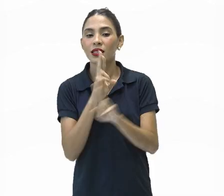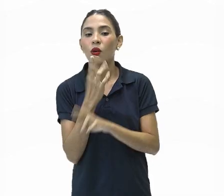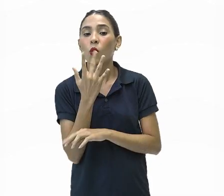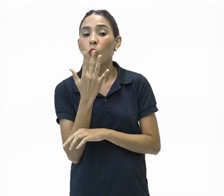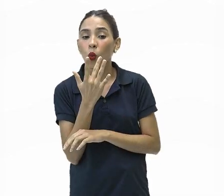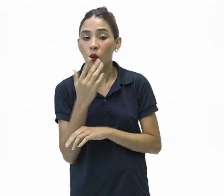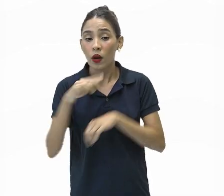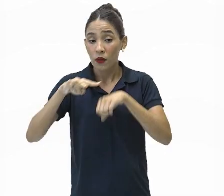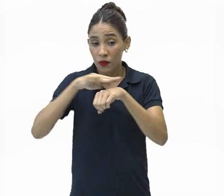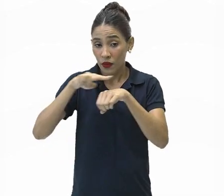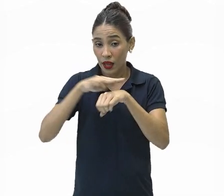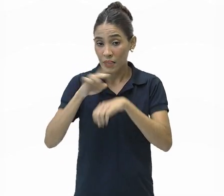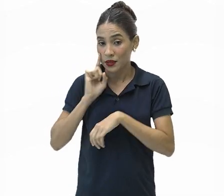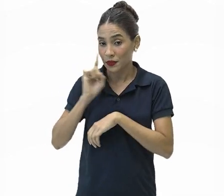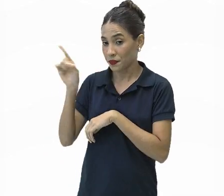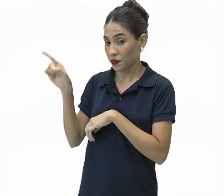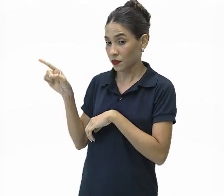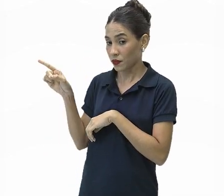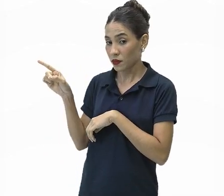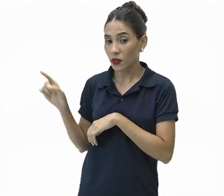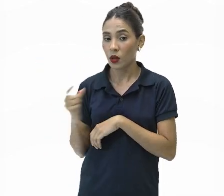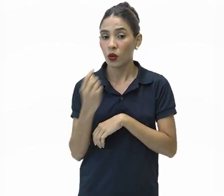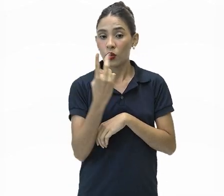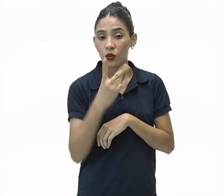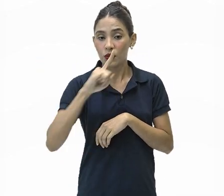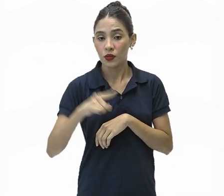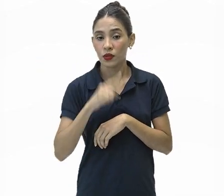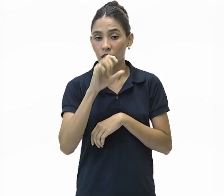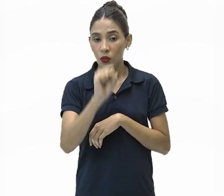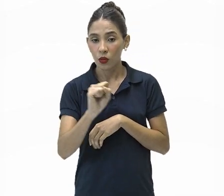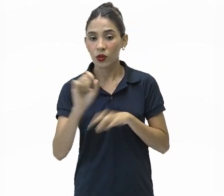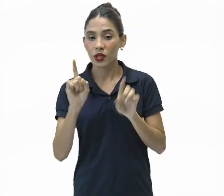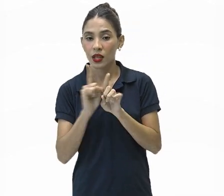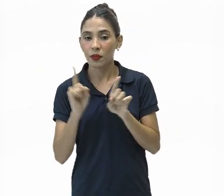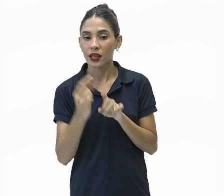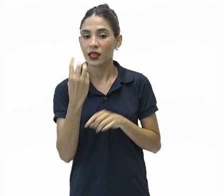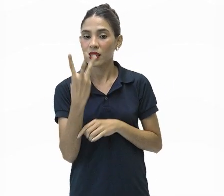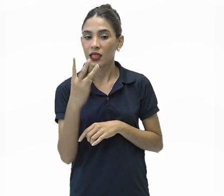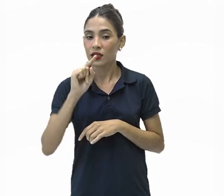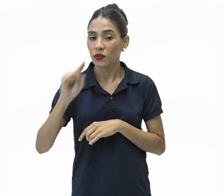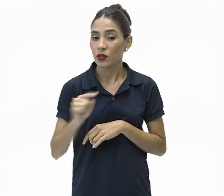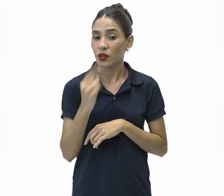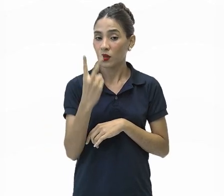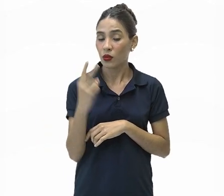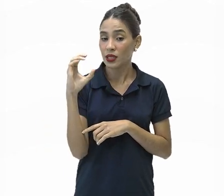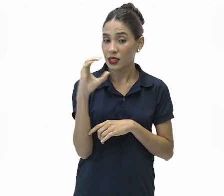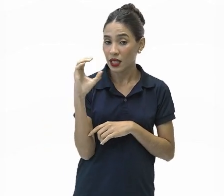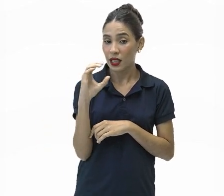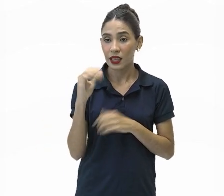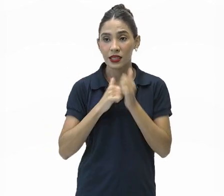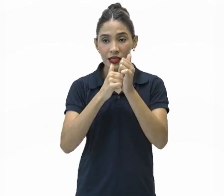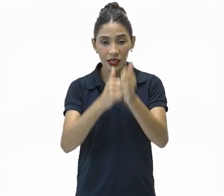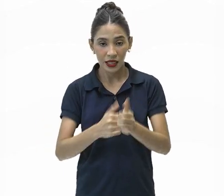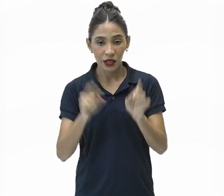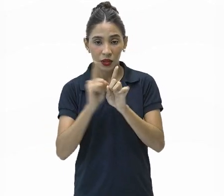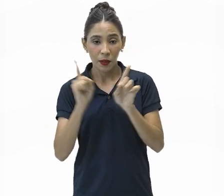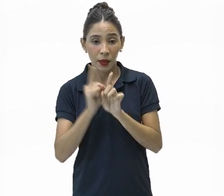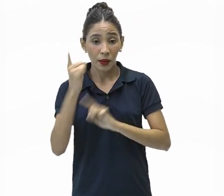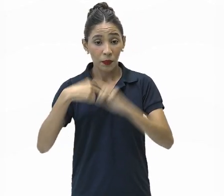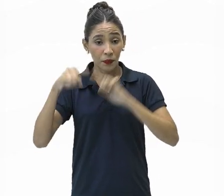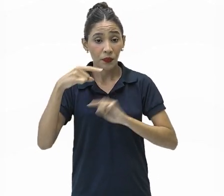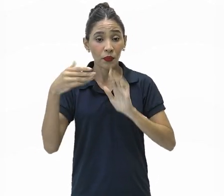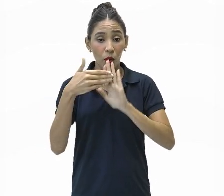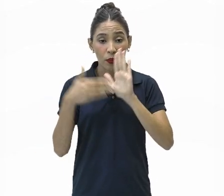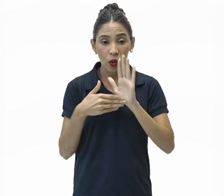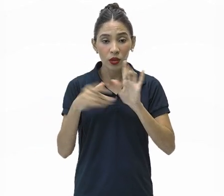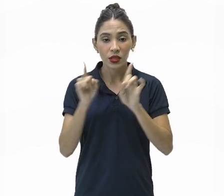verde do gráfico, entre 12,8 e 13,2 graus. E seguindo as atuais